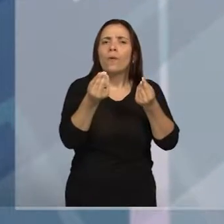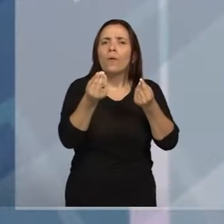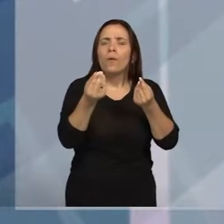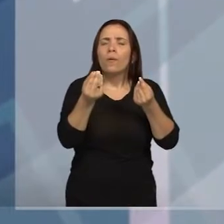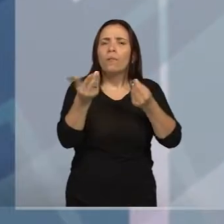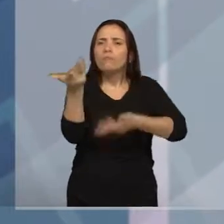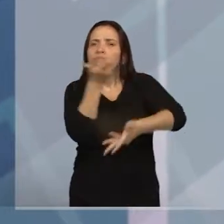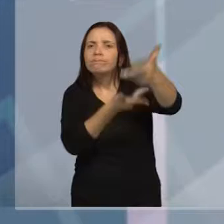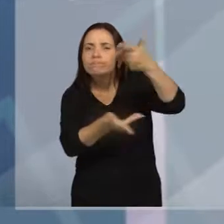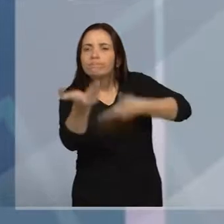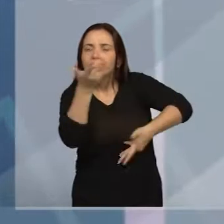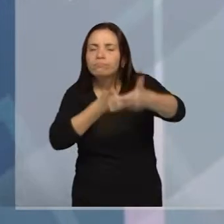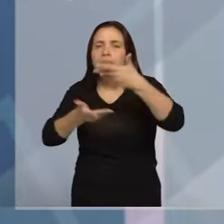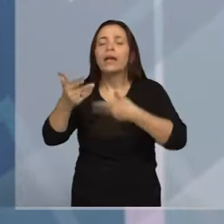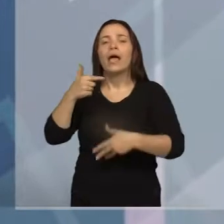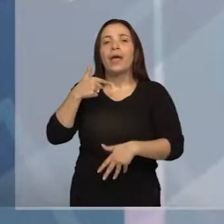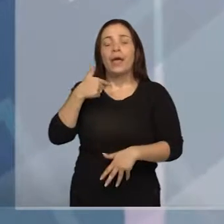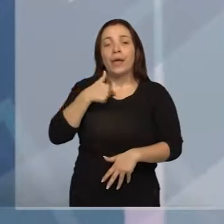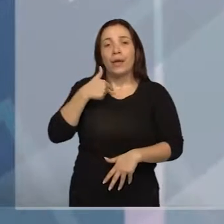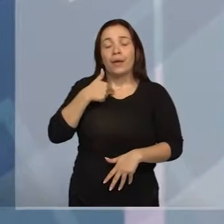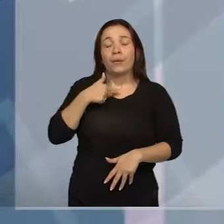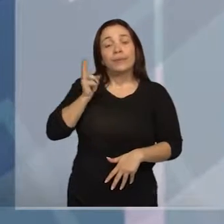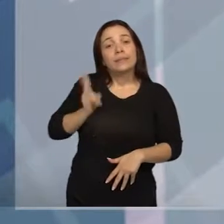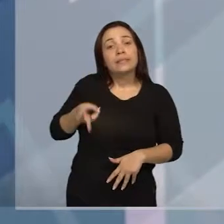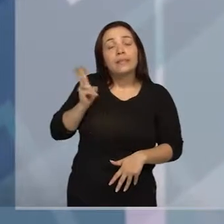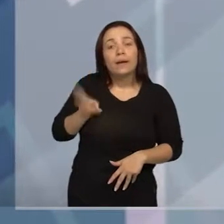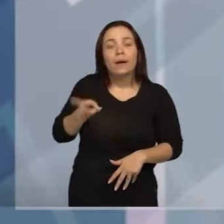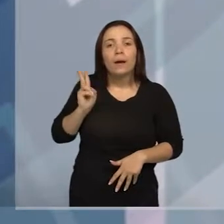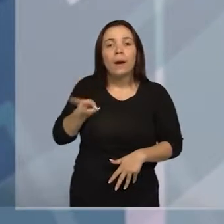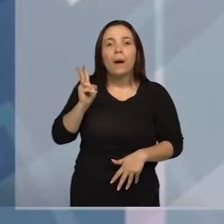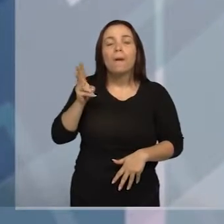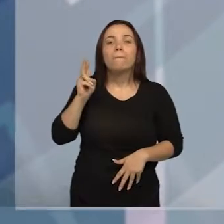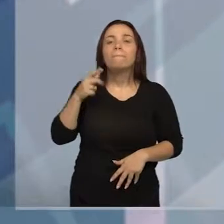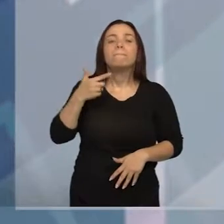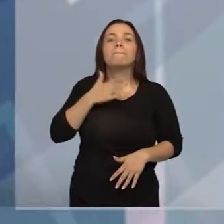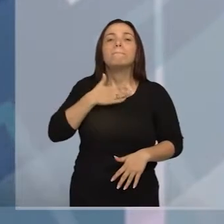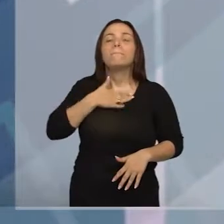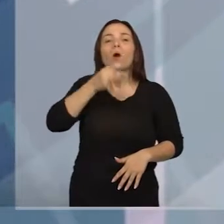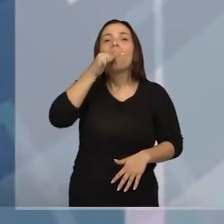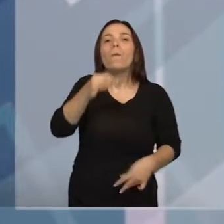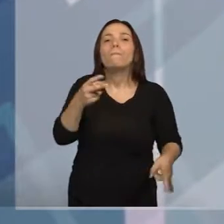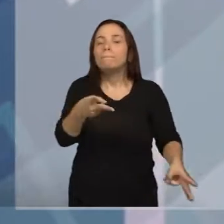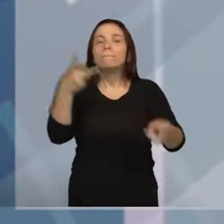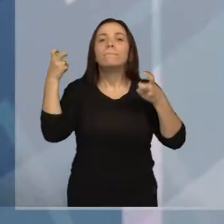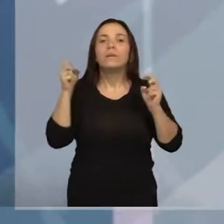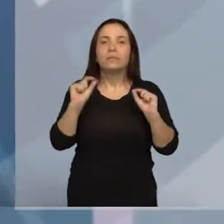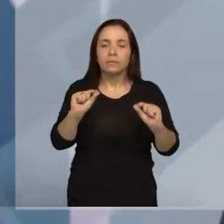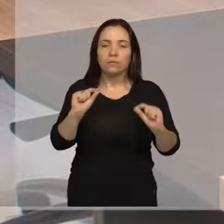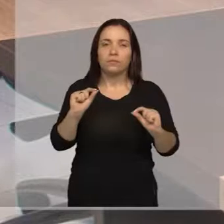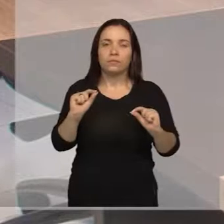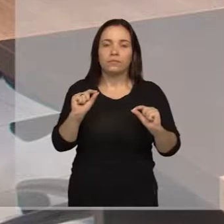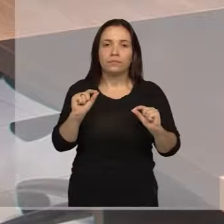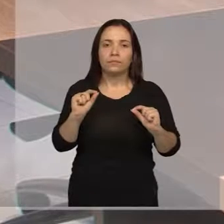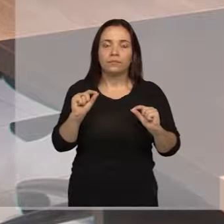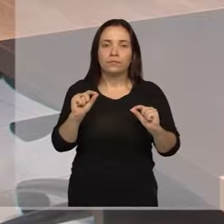por incrível que pareça, eu sempre entendi que a última